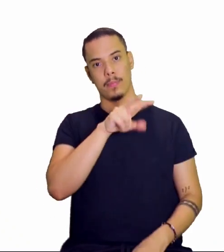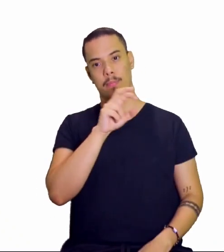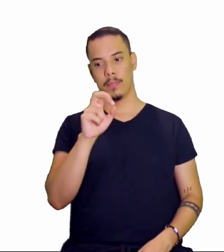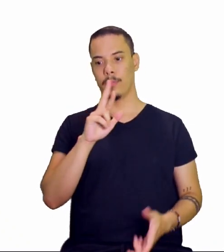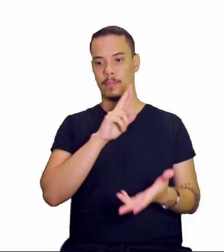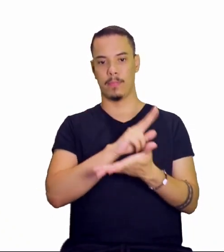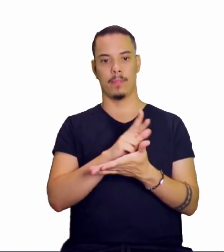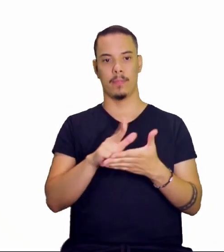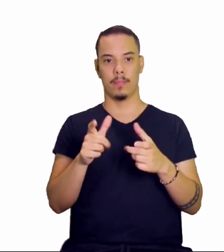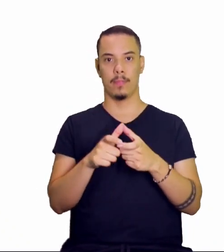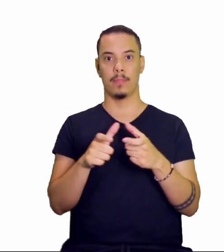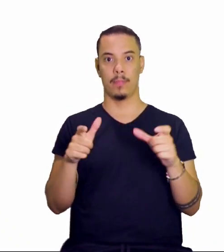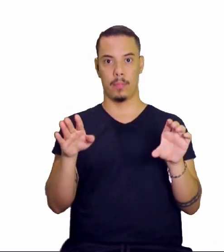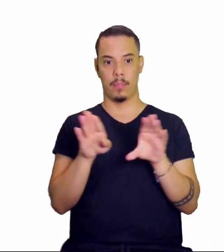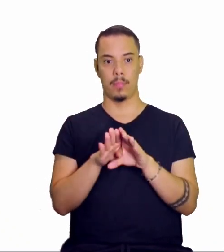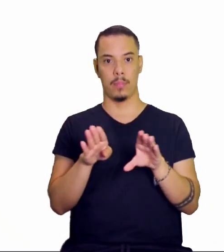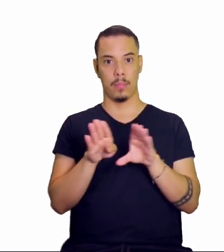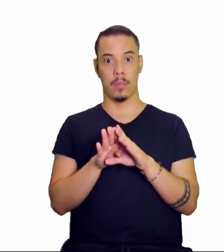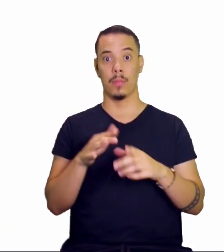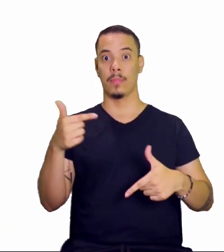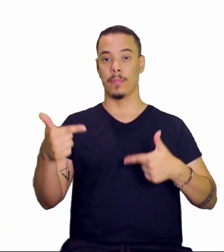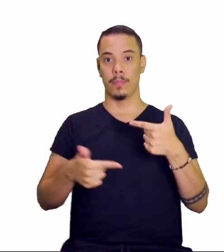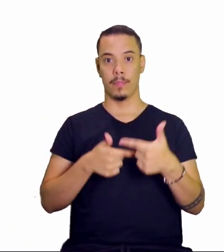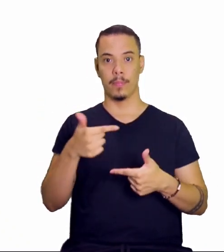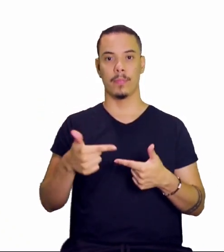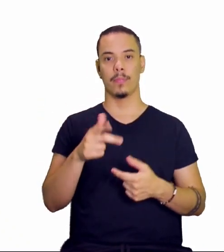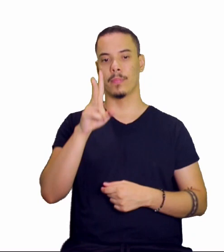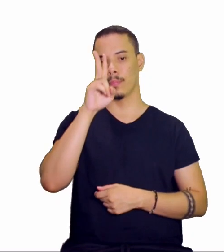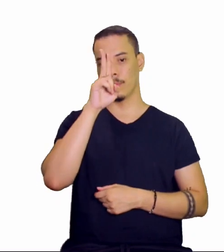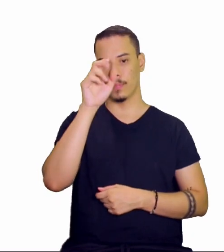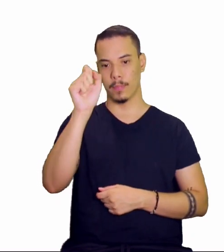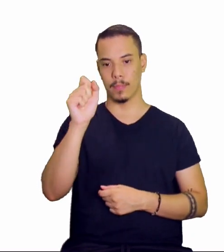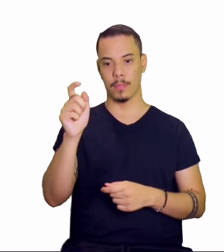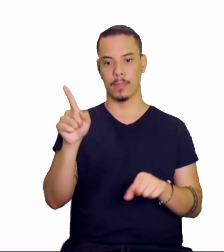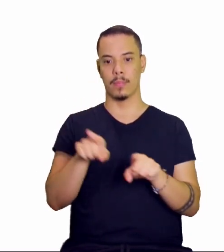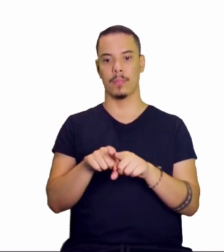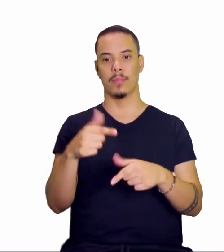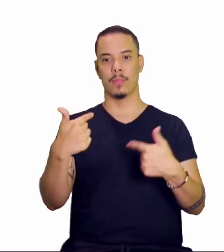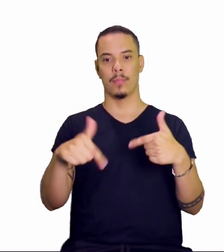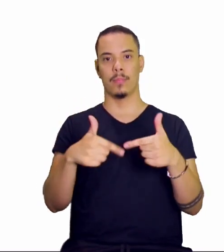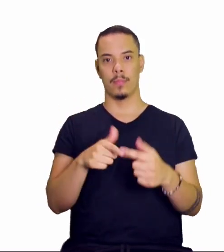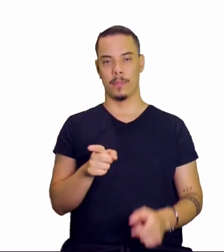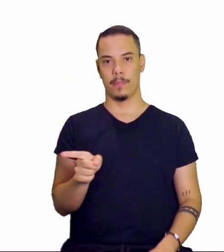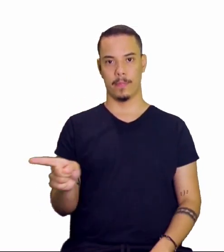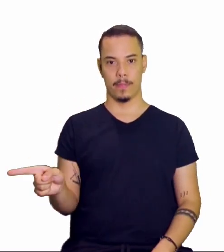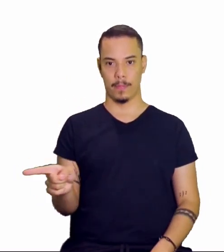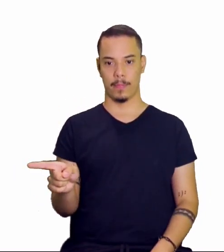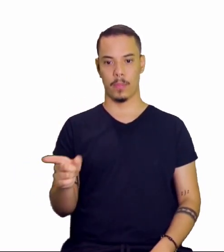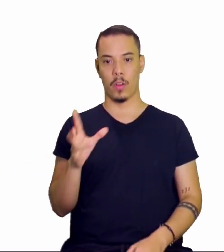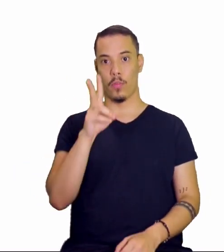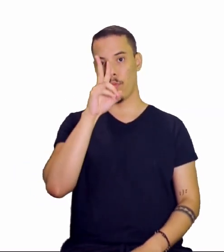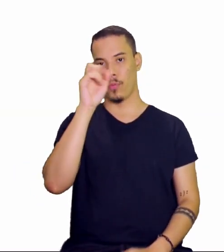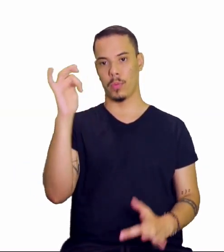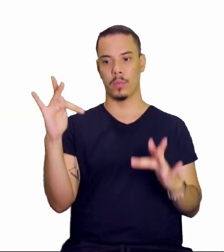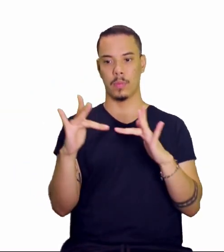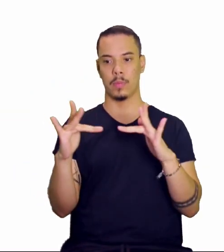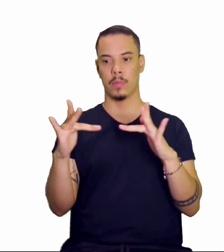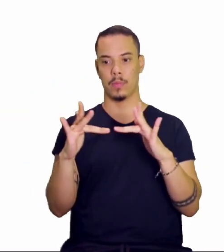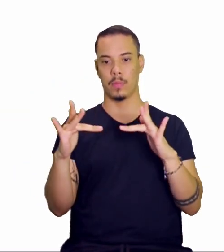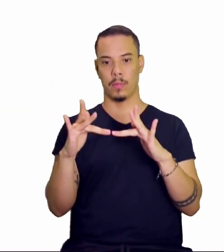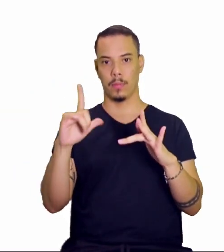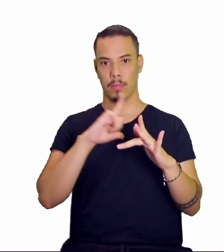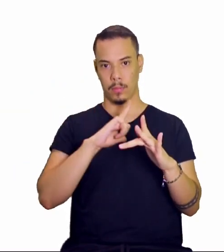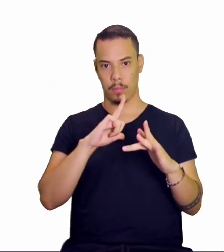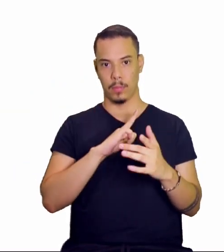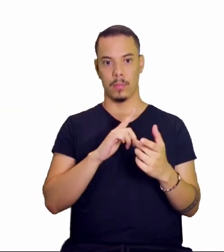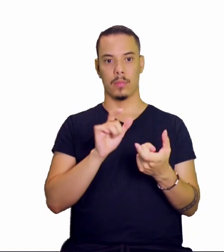grandezas vetoriais ali, ó. E no trabalho também, o martelinho lá. Né, olha ali, ó. As forças de contato, elas são, né? Tem